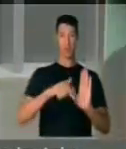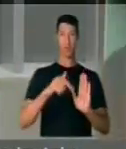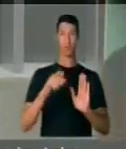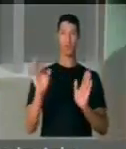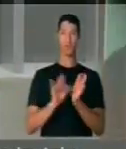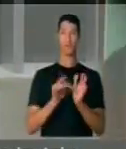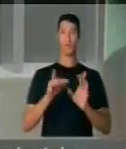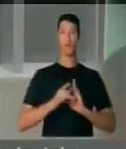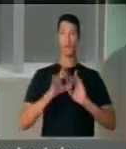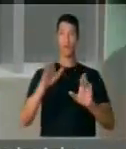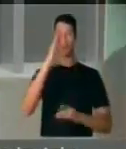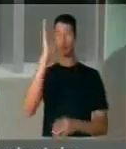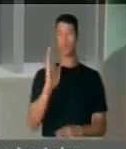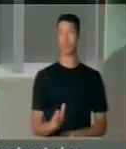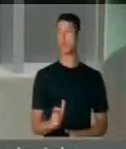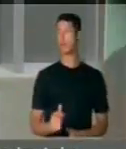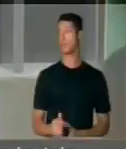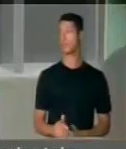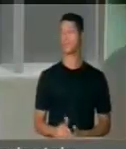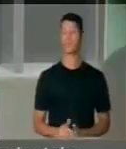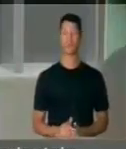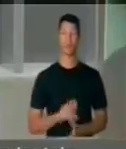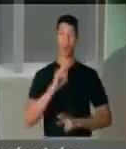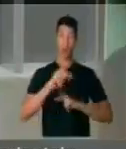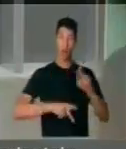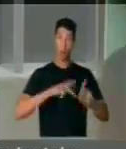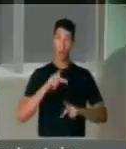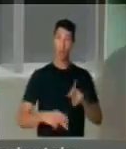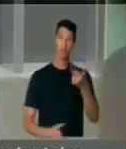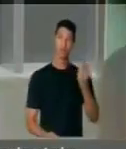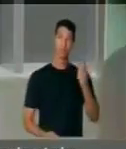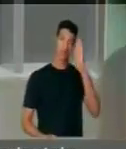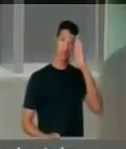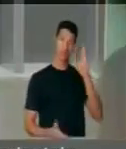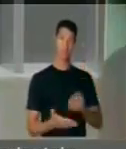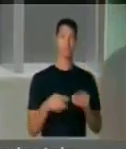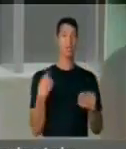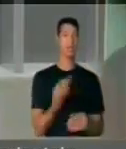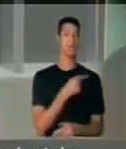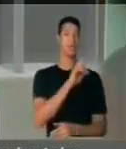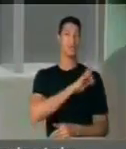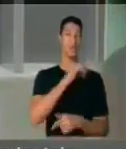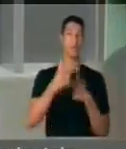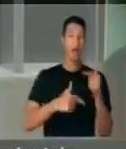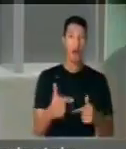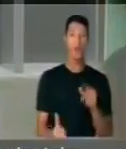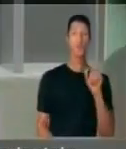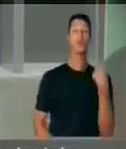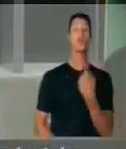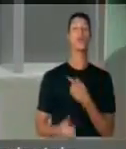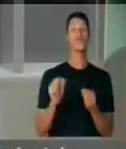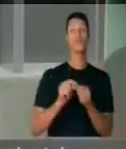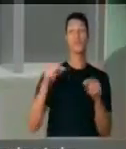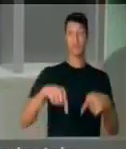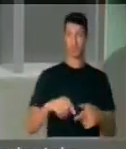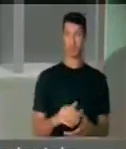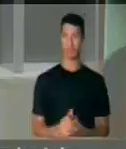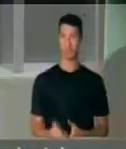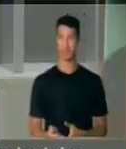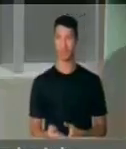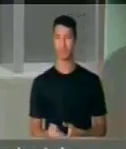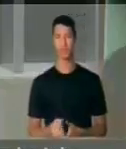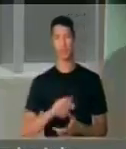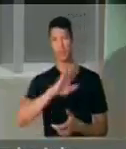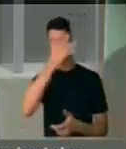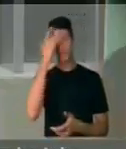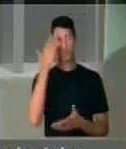a redemocratização do Brasil. A população não tem entendido nossa função. O que fazemos aqui?